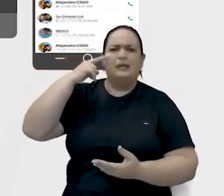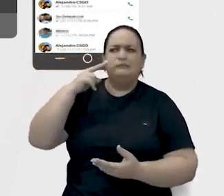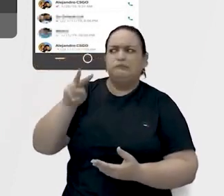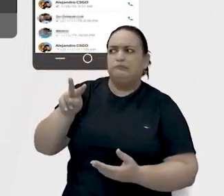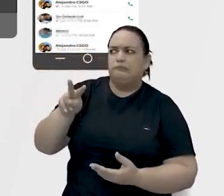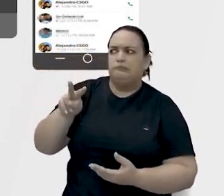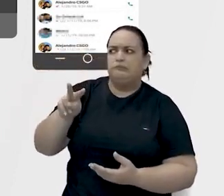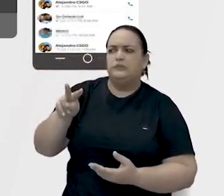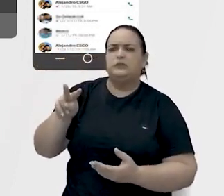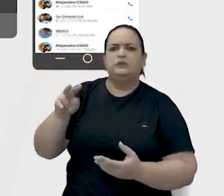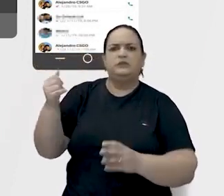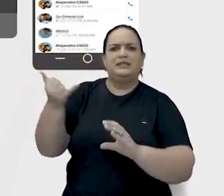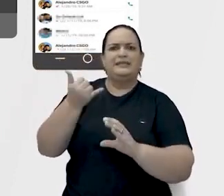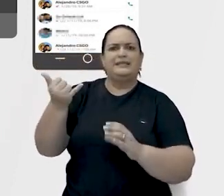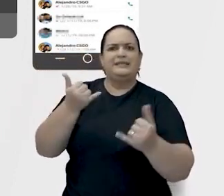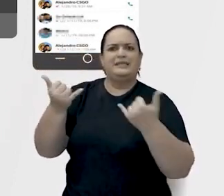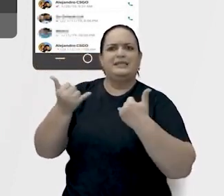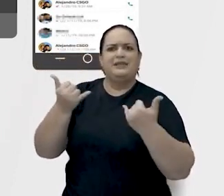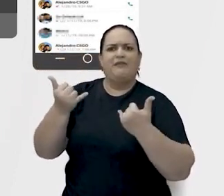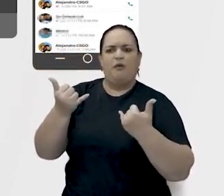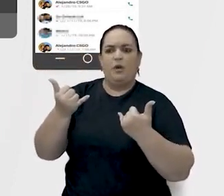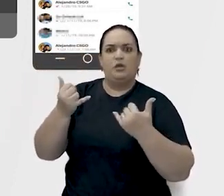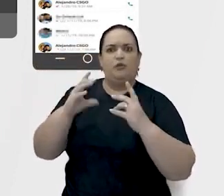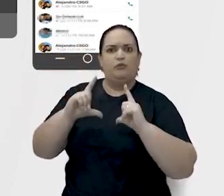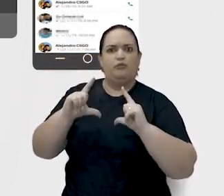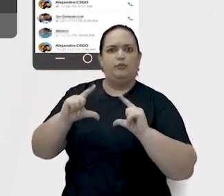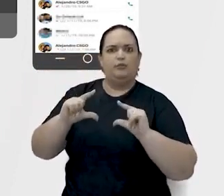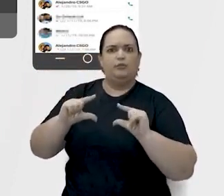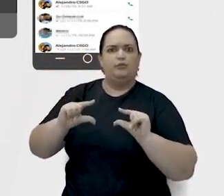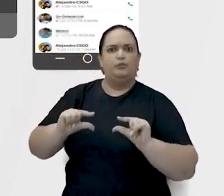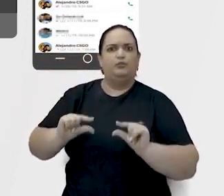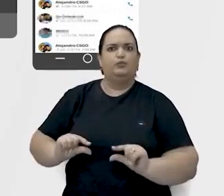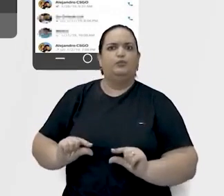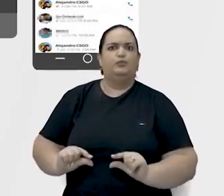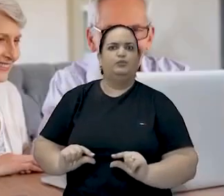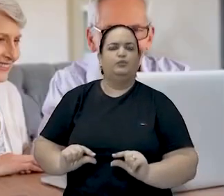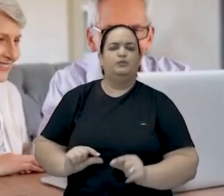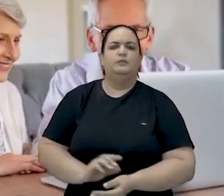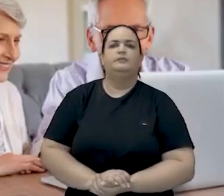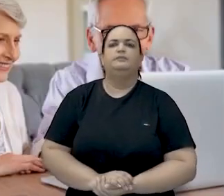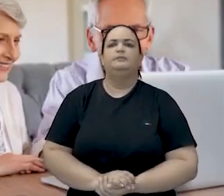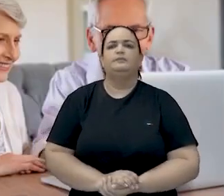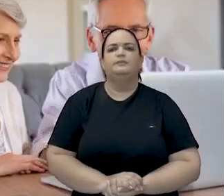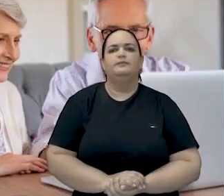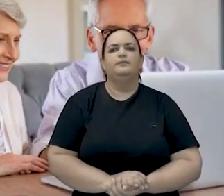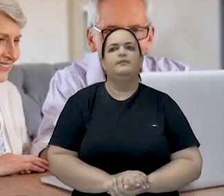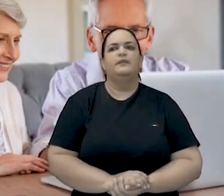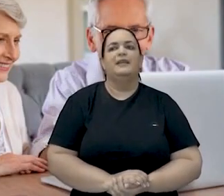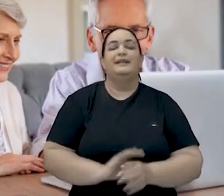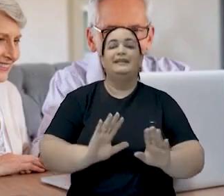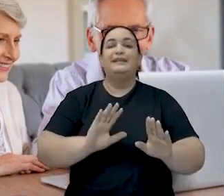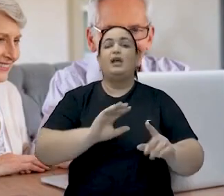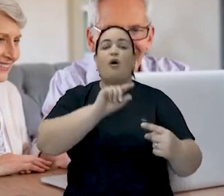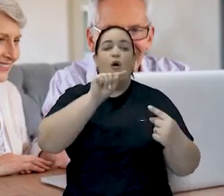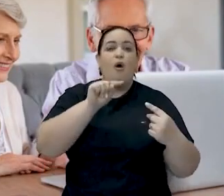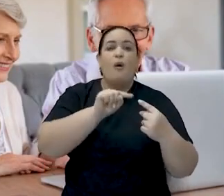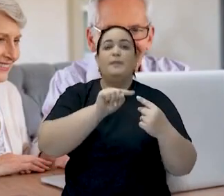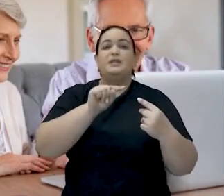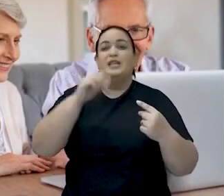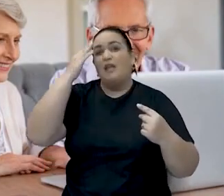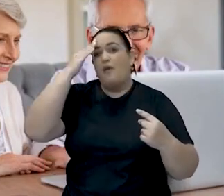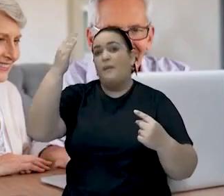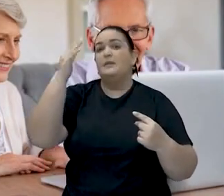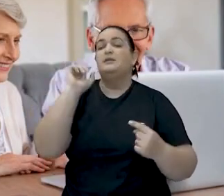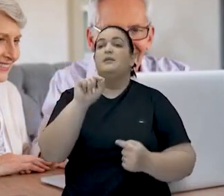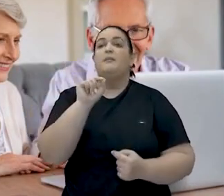essas informações vêm se dissipando ainda mais. E aí, um ponto crucial que é